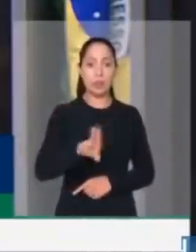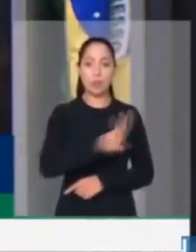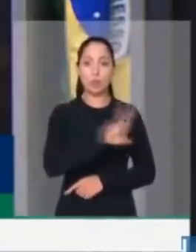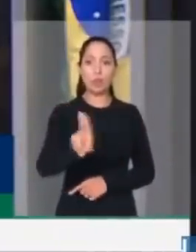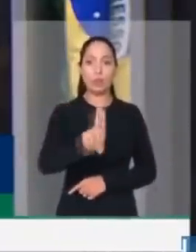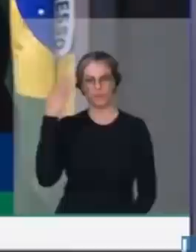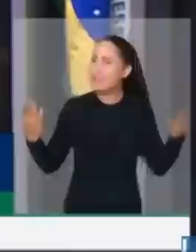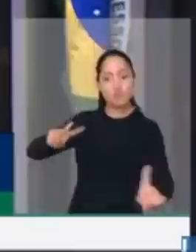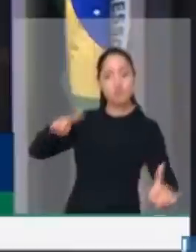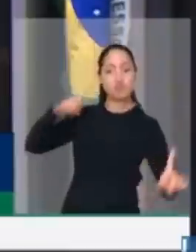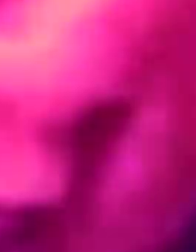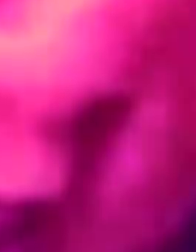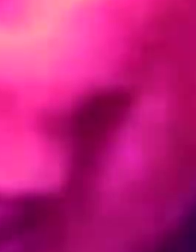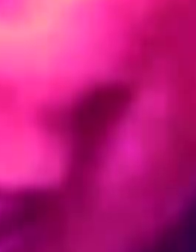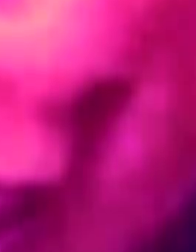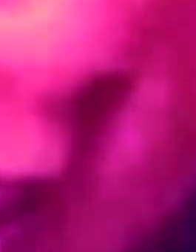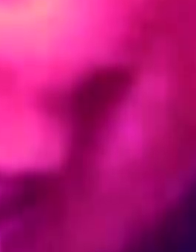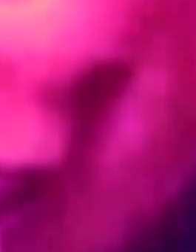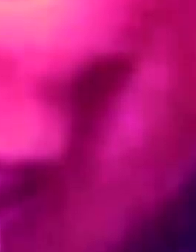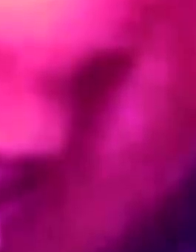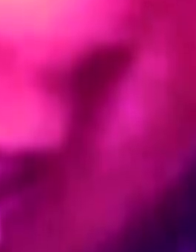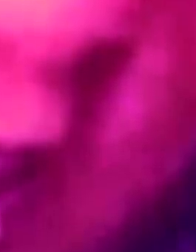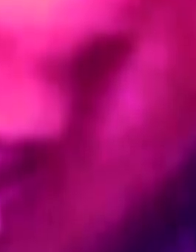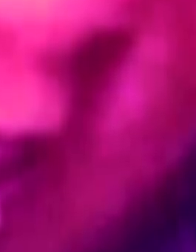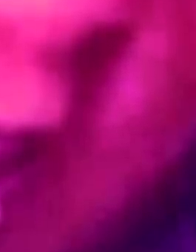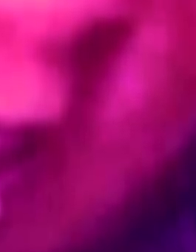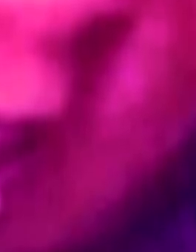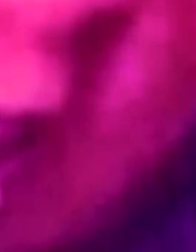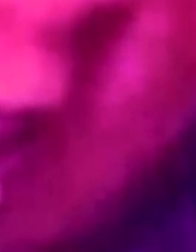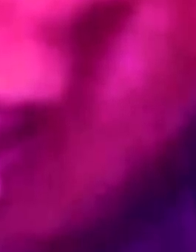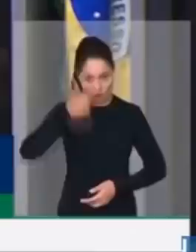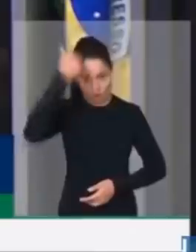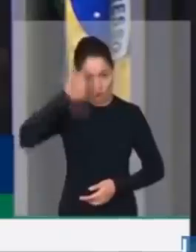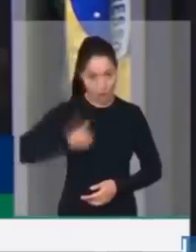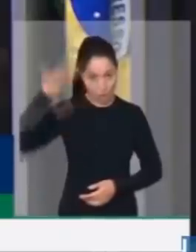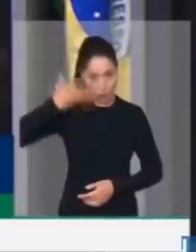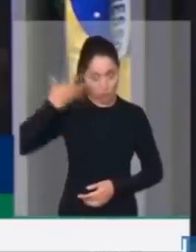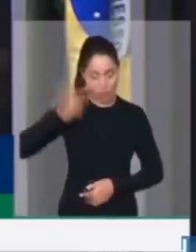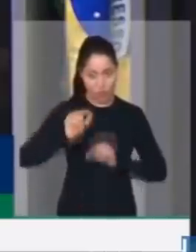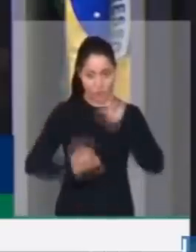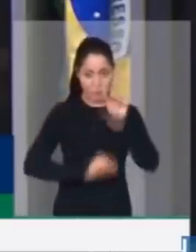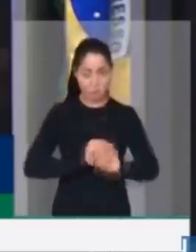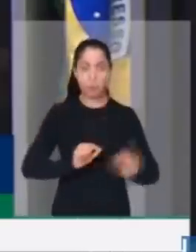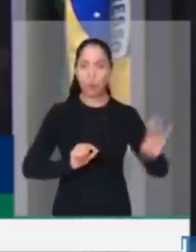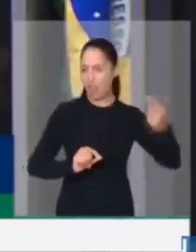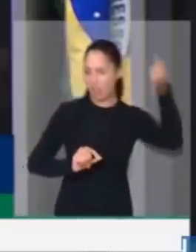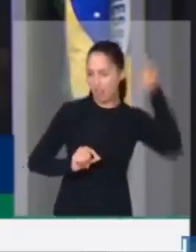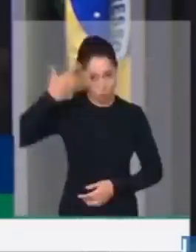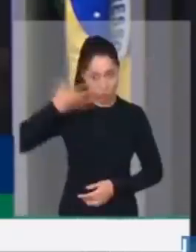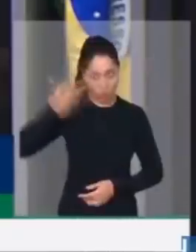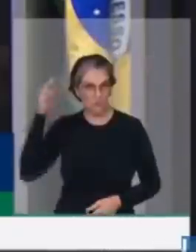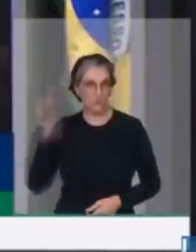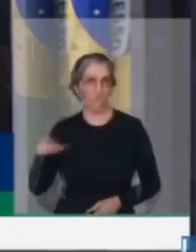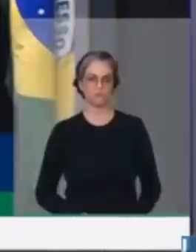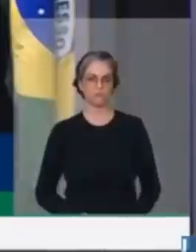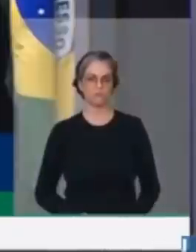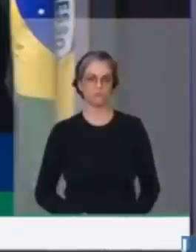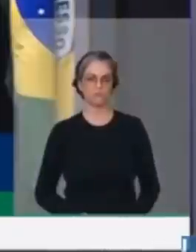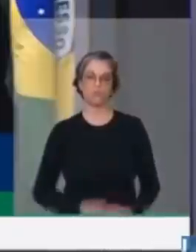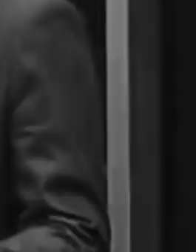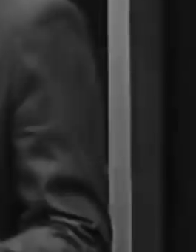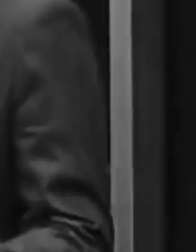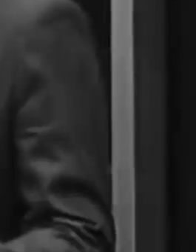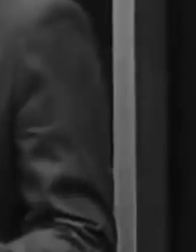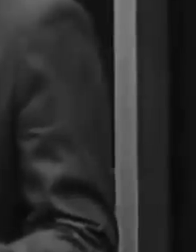sou o candidato bonitão. Oh, you touch my ta-la-la. Prefiro perder uma eleição do que perder duas